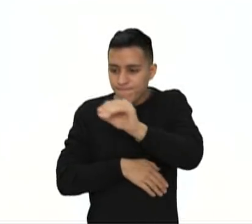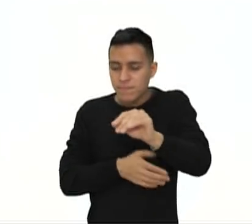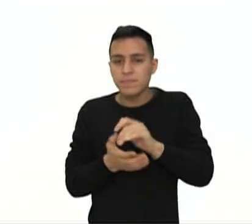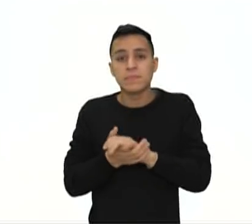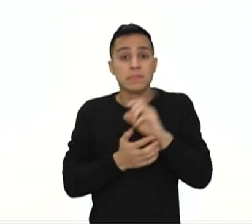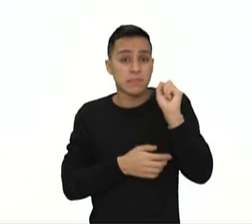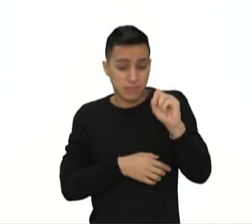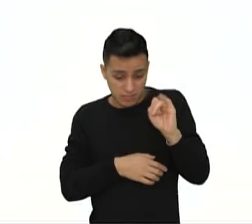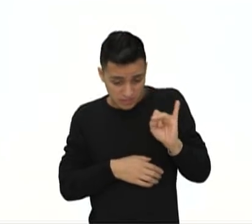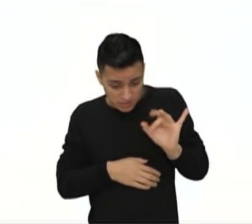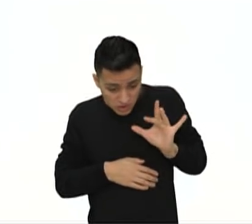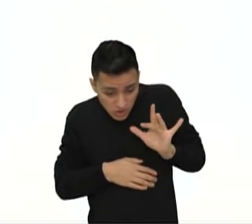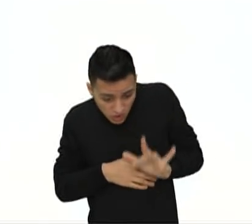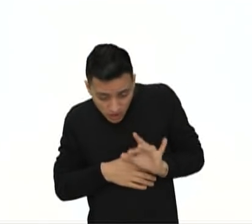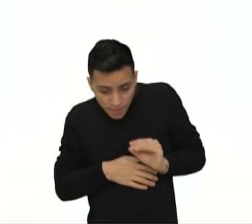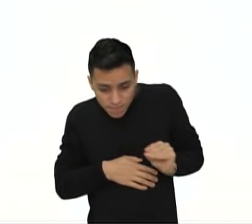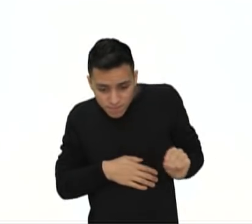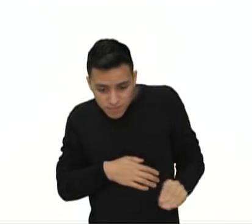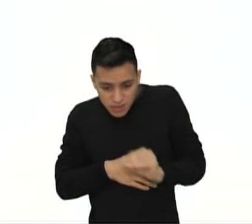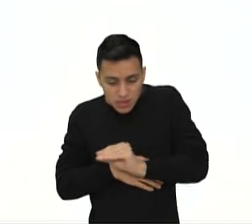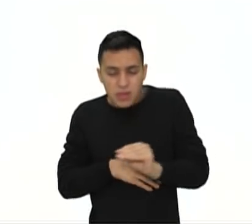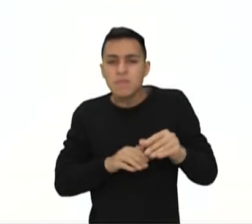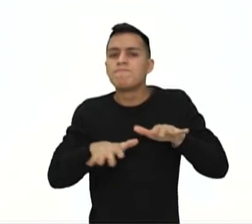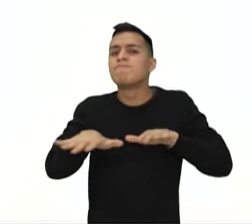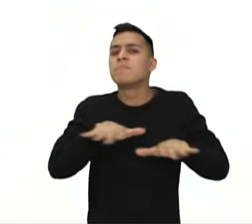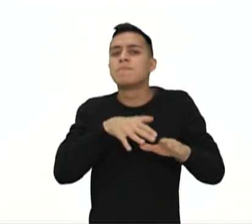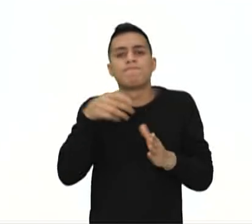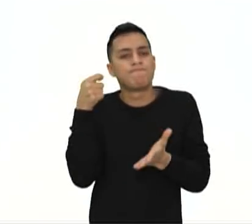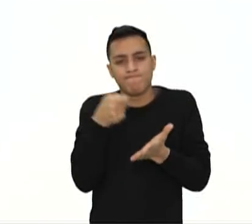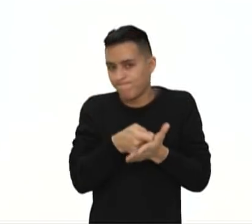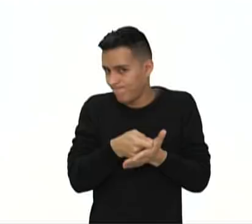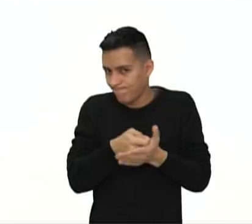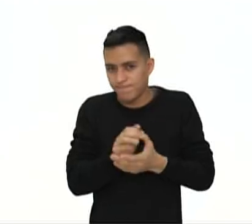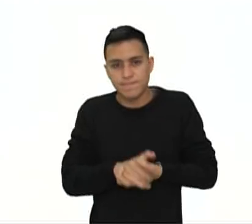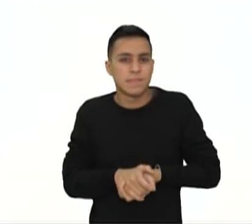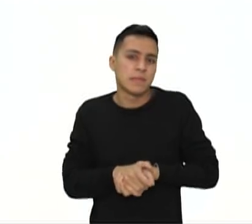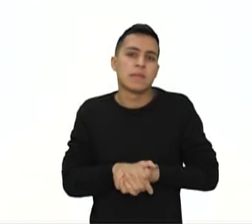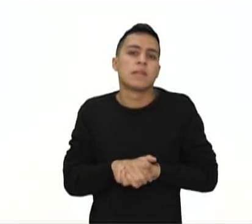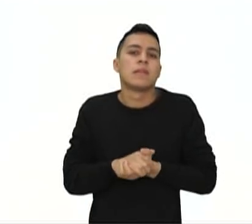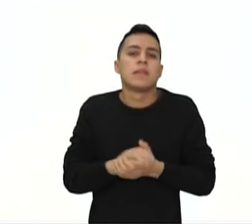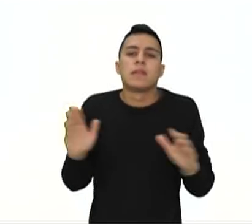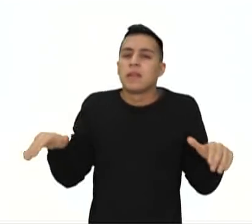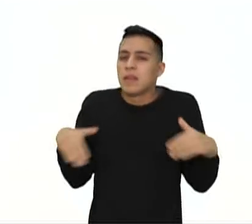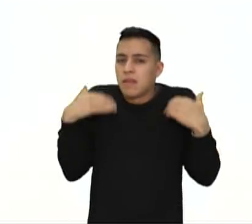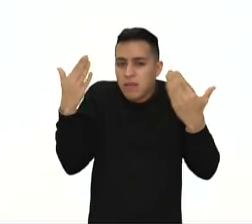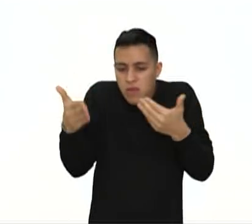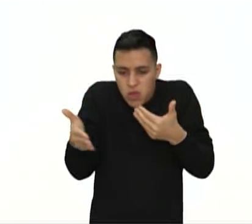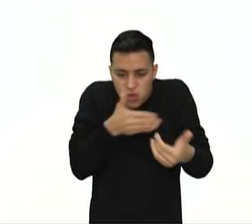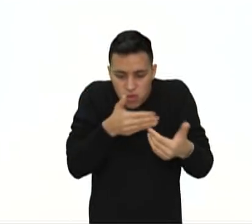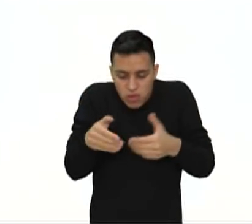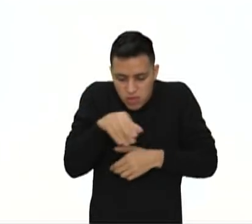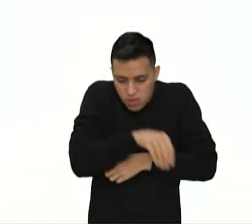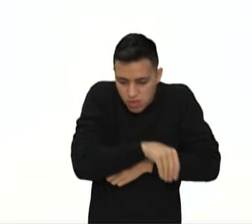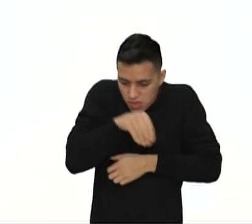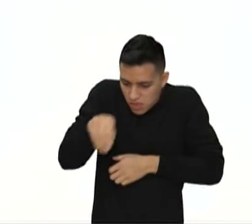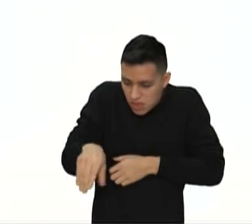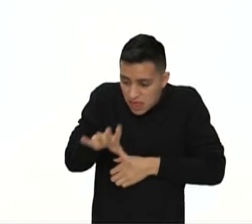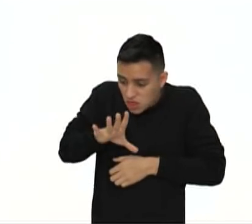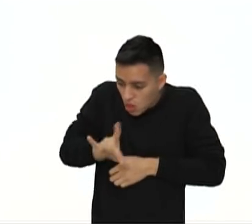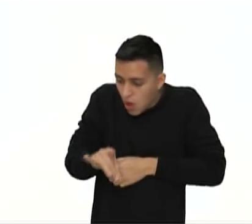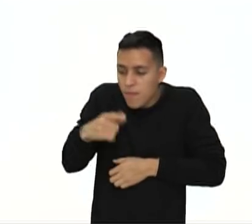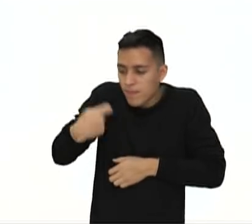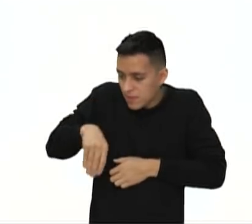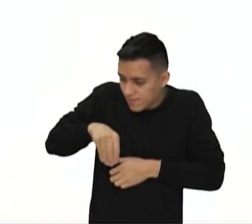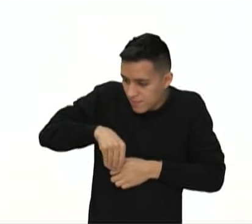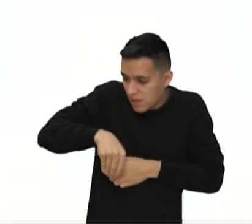se tocar em uma peça, tem que movimentá-la obrigatoriamente. Então, qualquer peça que eu toquei é obrigado a mexer